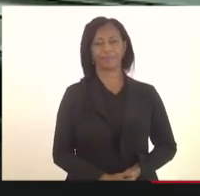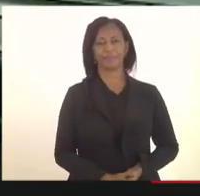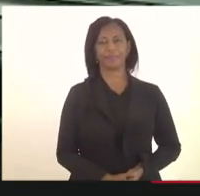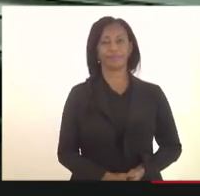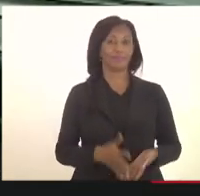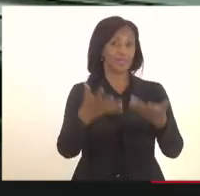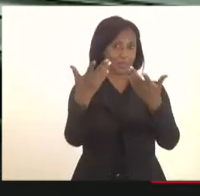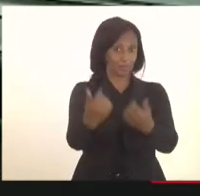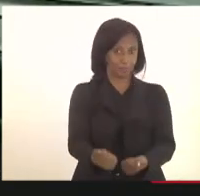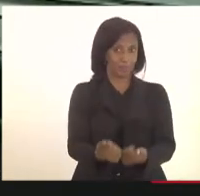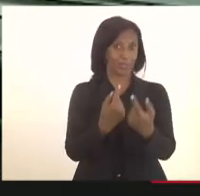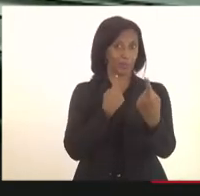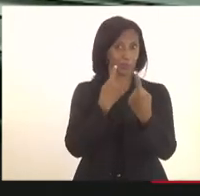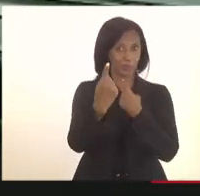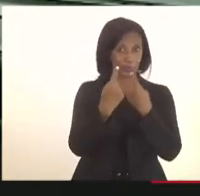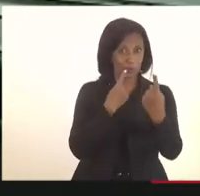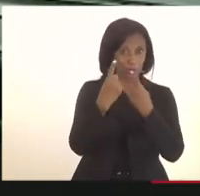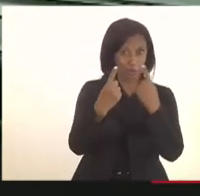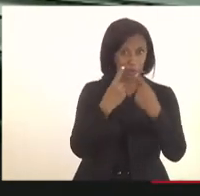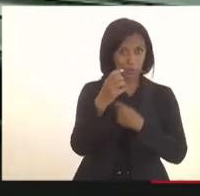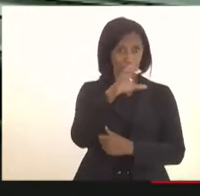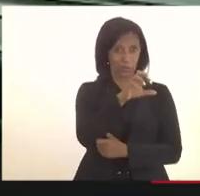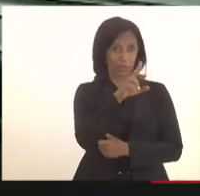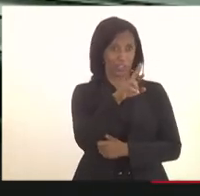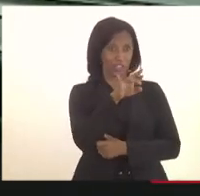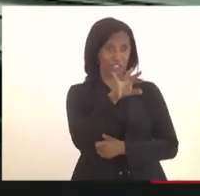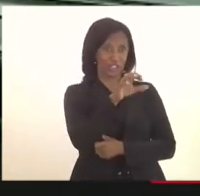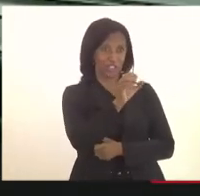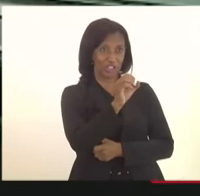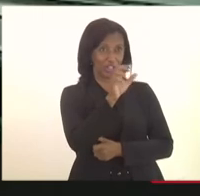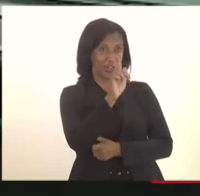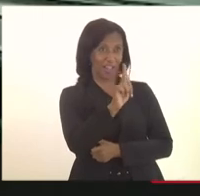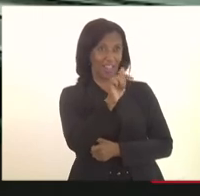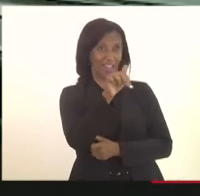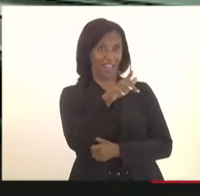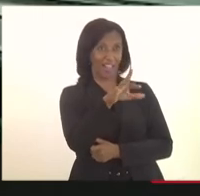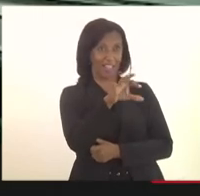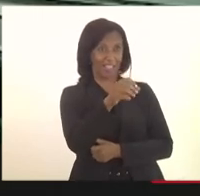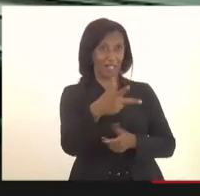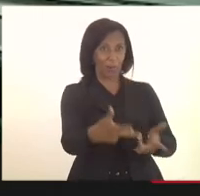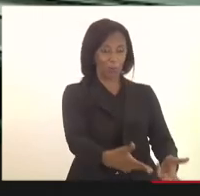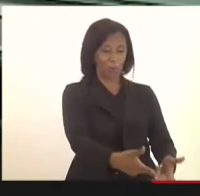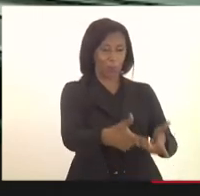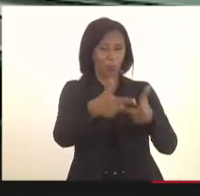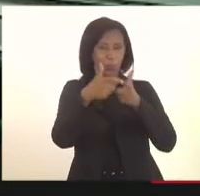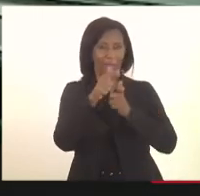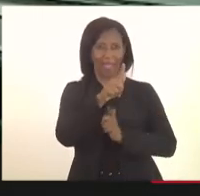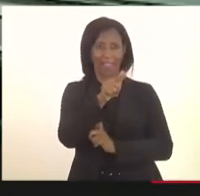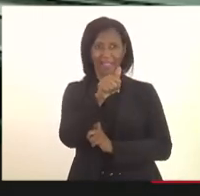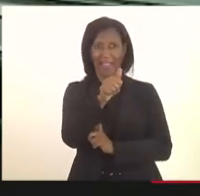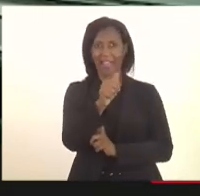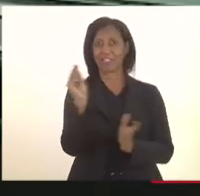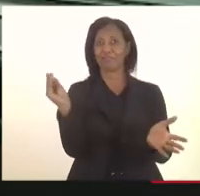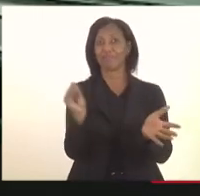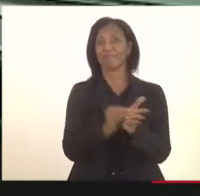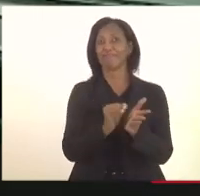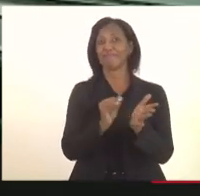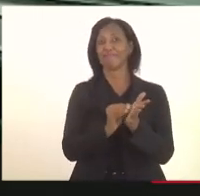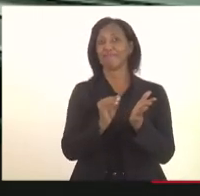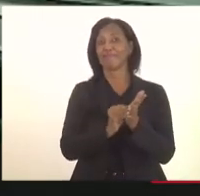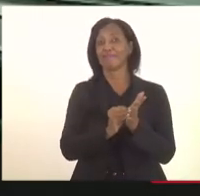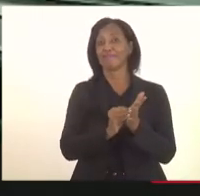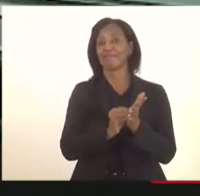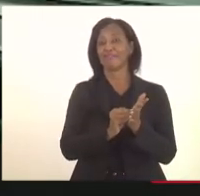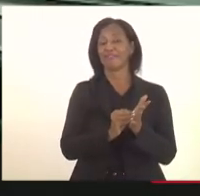Vamos discutir, doutor Cristiano Gadelha, extrações de gás não declarados, lá no